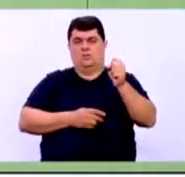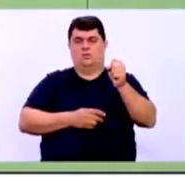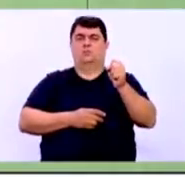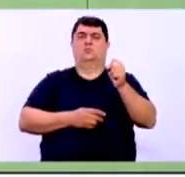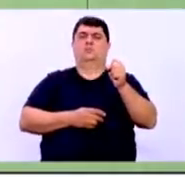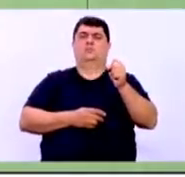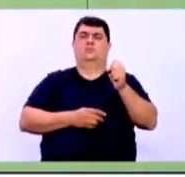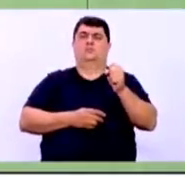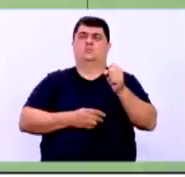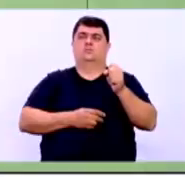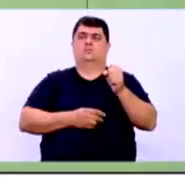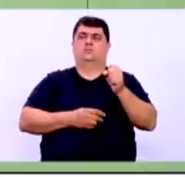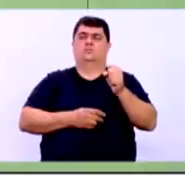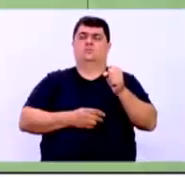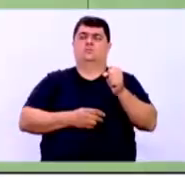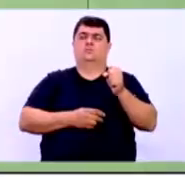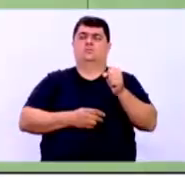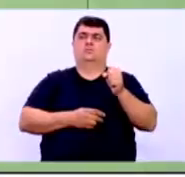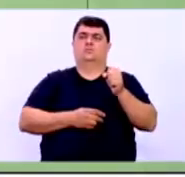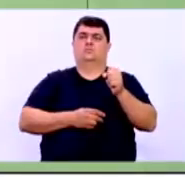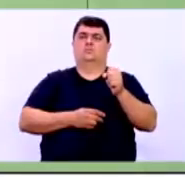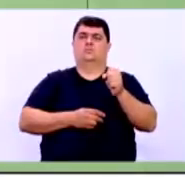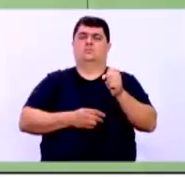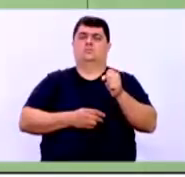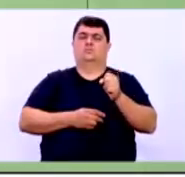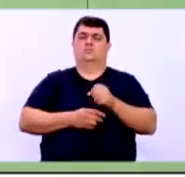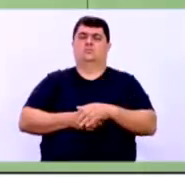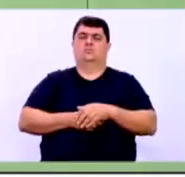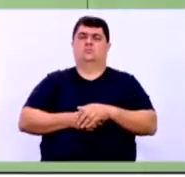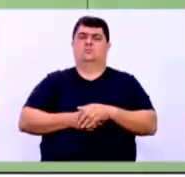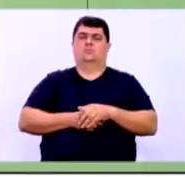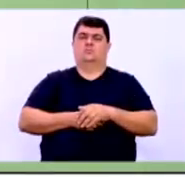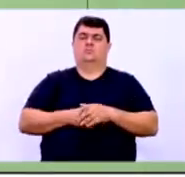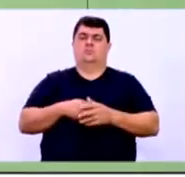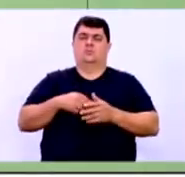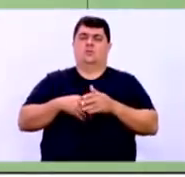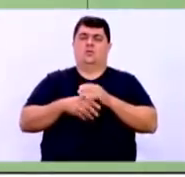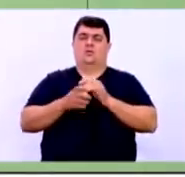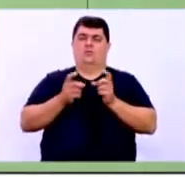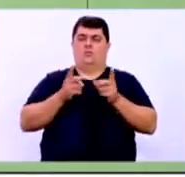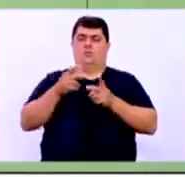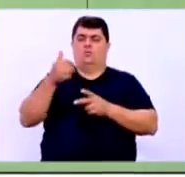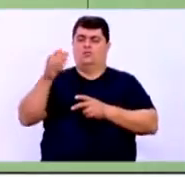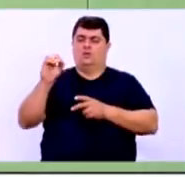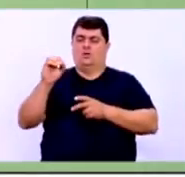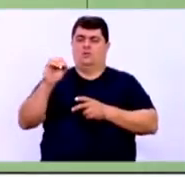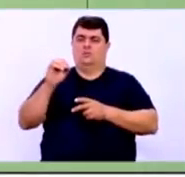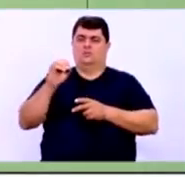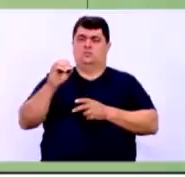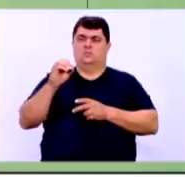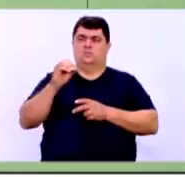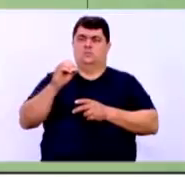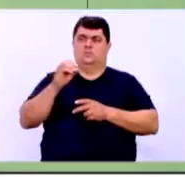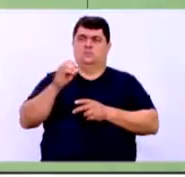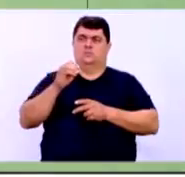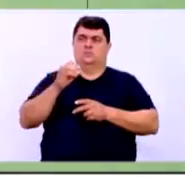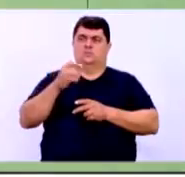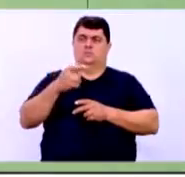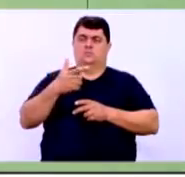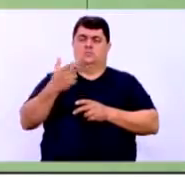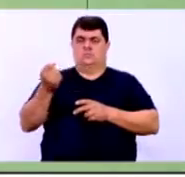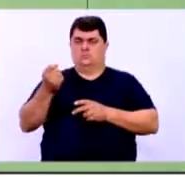entra, primeiro que sai. Então, sai 10 unidades de